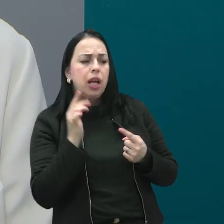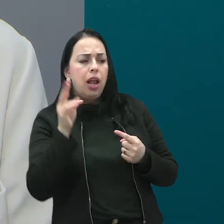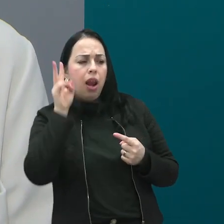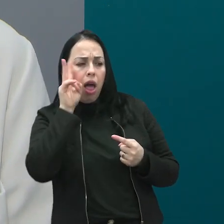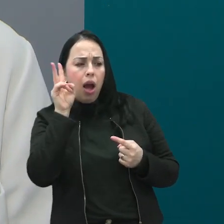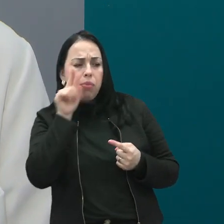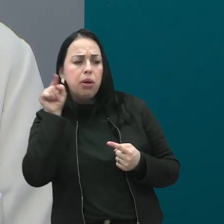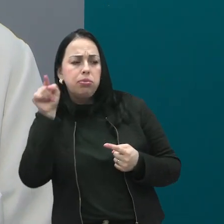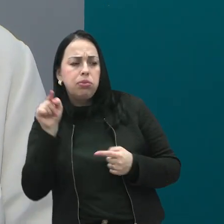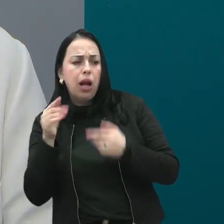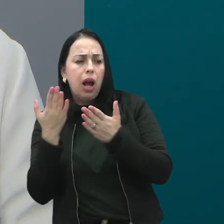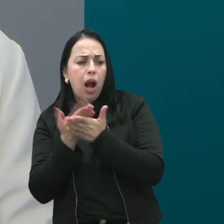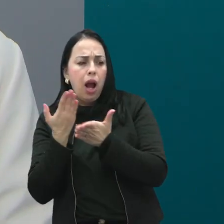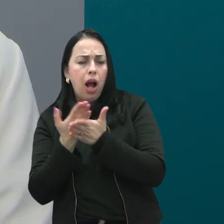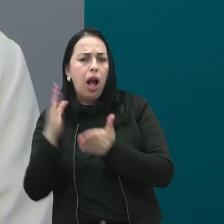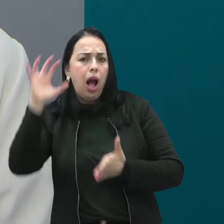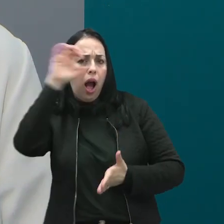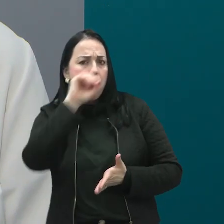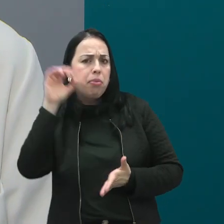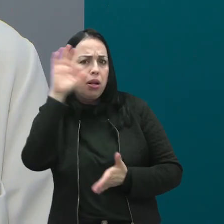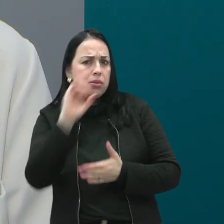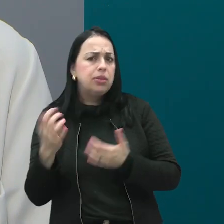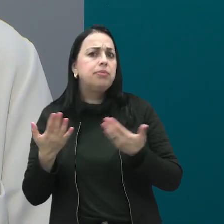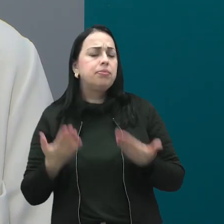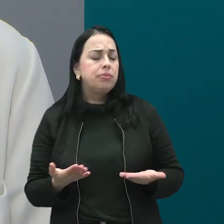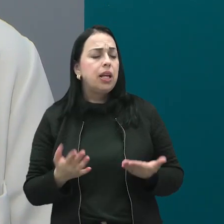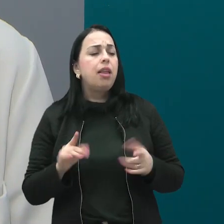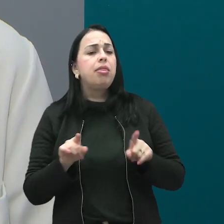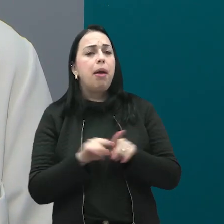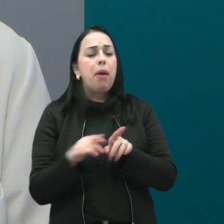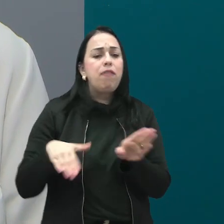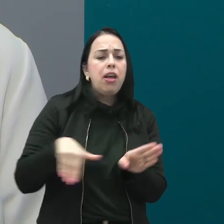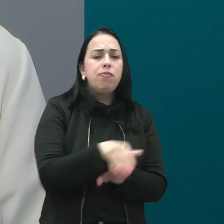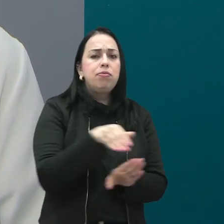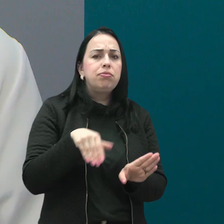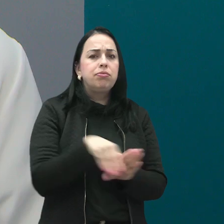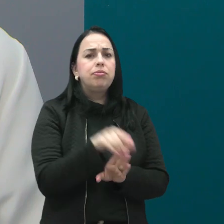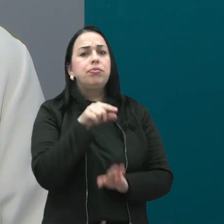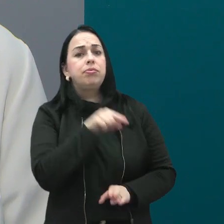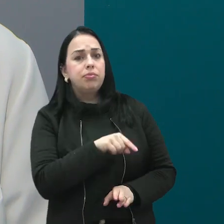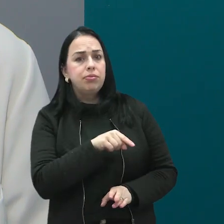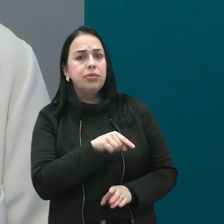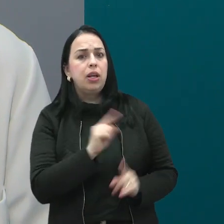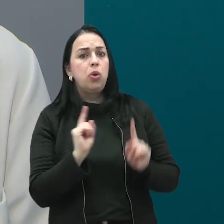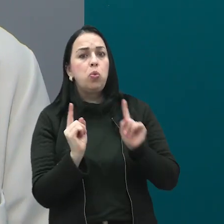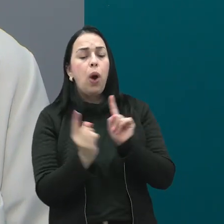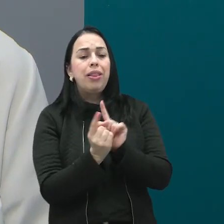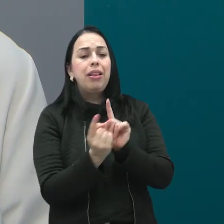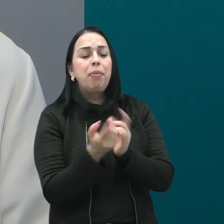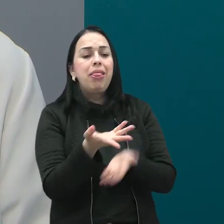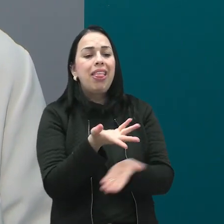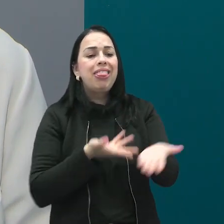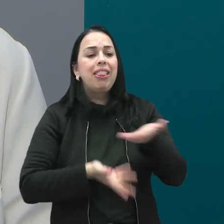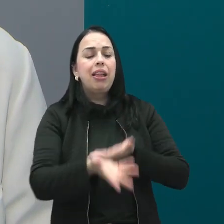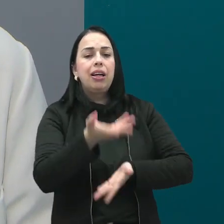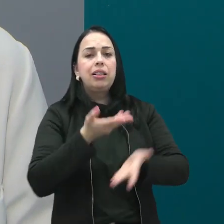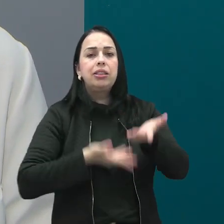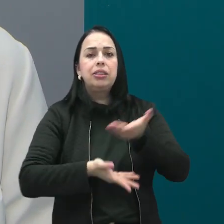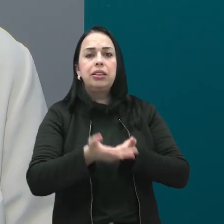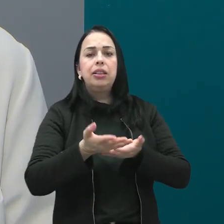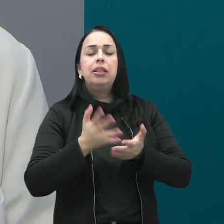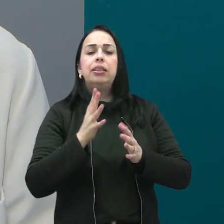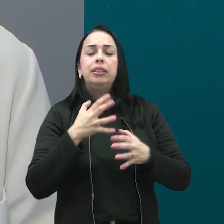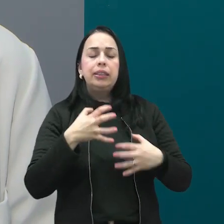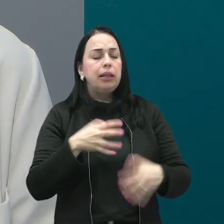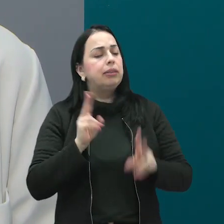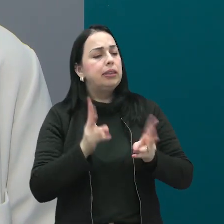as especialidades, com as disciplinas básicas e vai também trabalhar com eles aspectos do atendimento relacional. Um atendimento